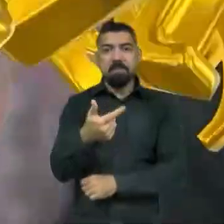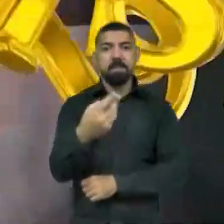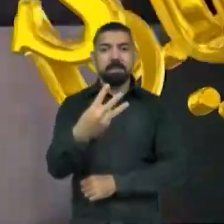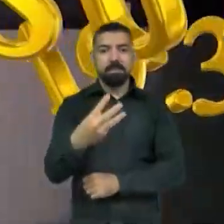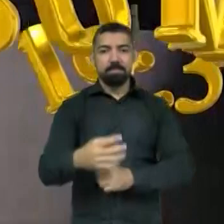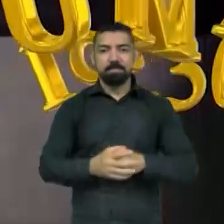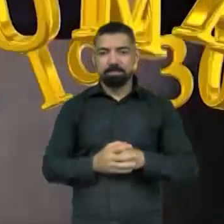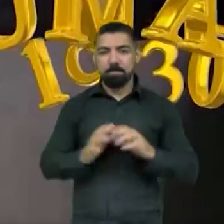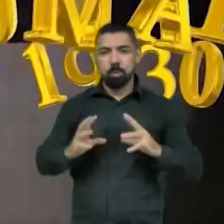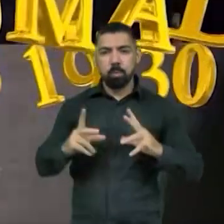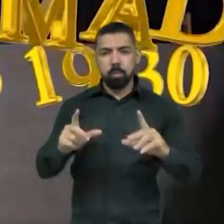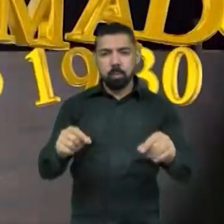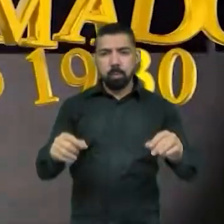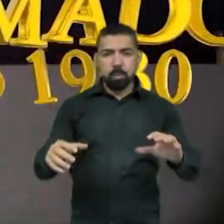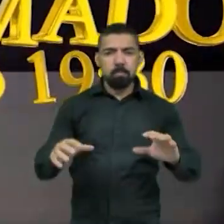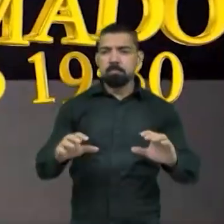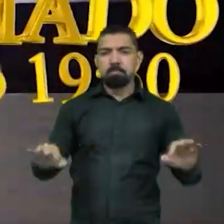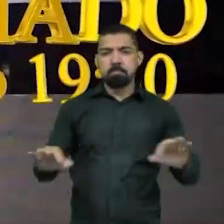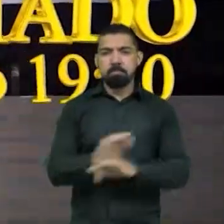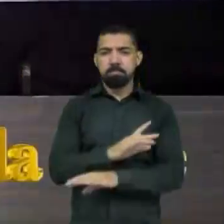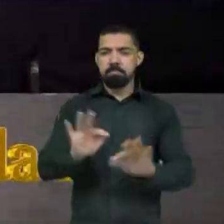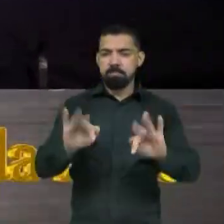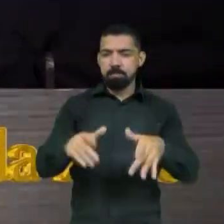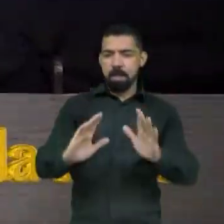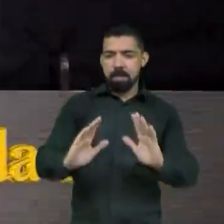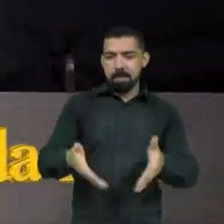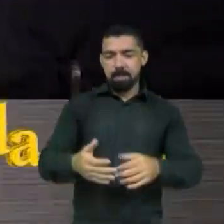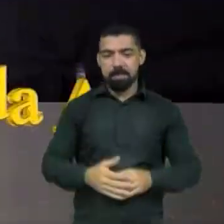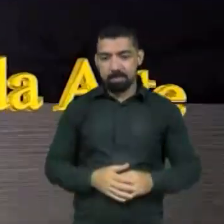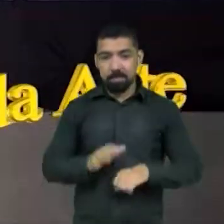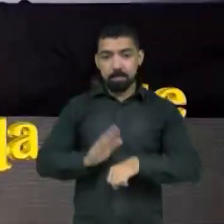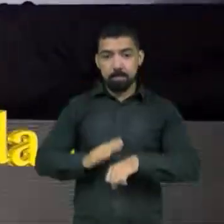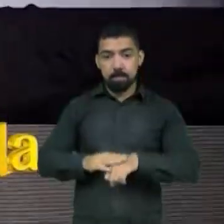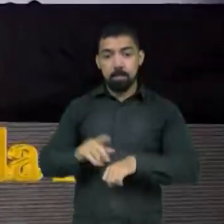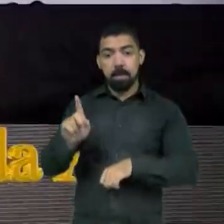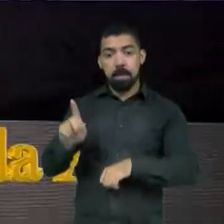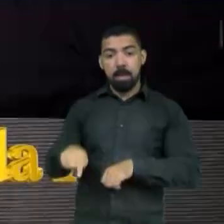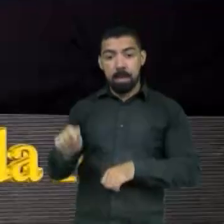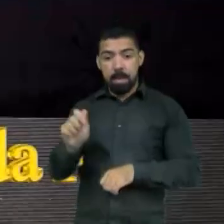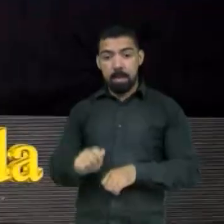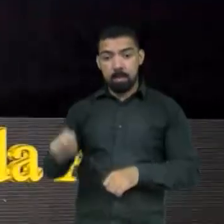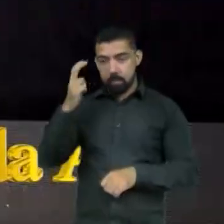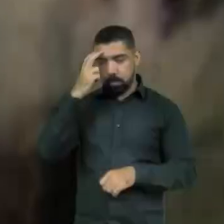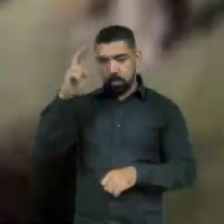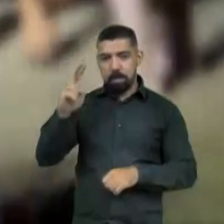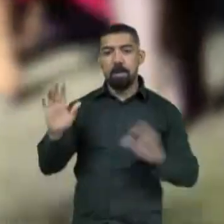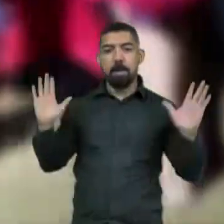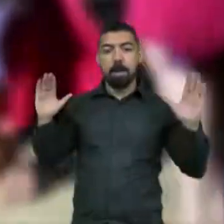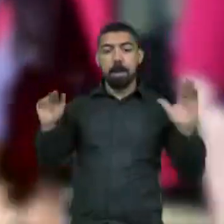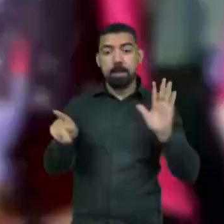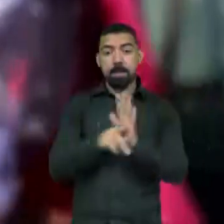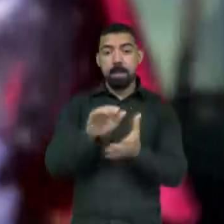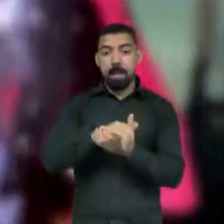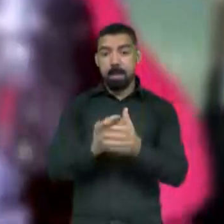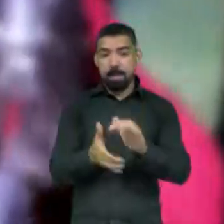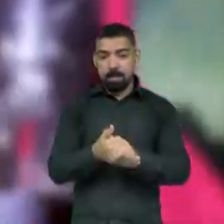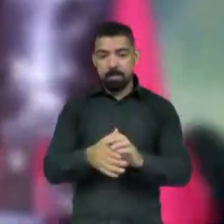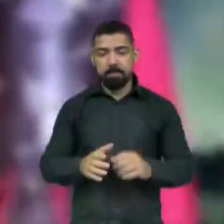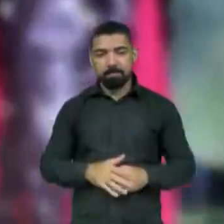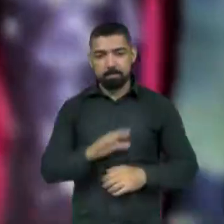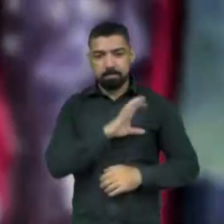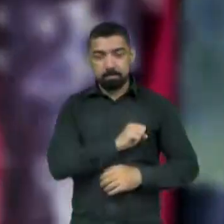2023. Tudo está consumado. Realização Associação Cultural Anjos da Arte. Paixão de